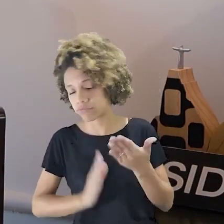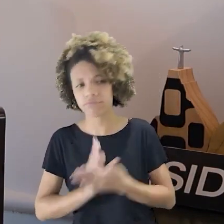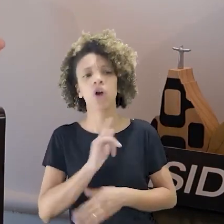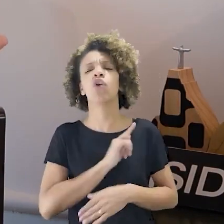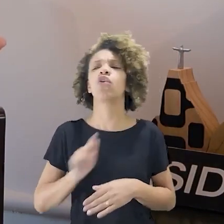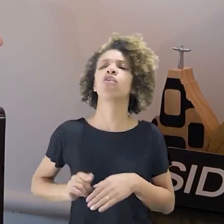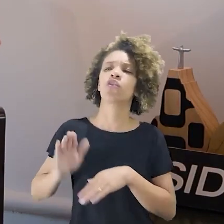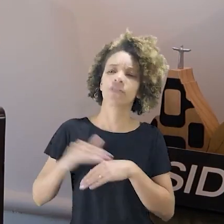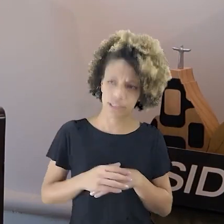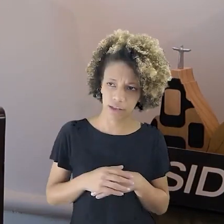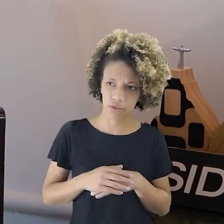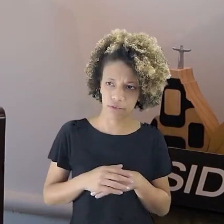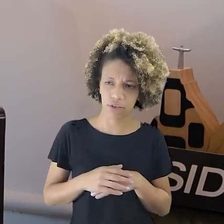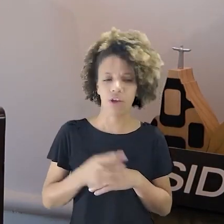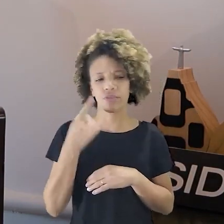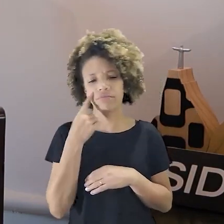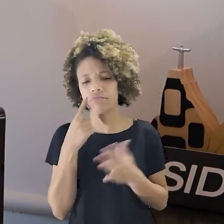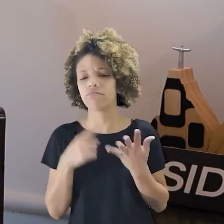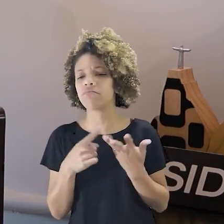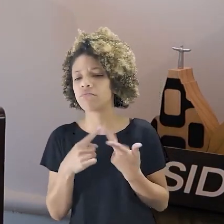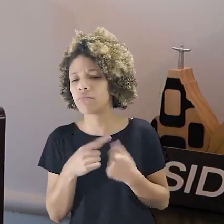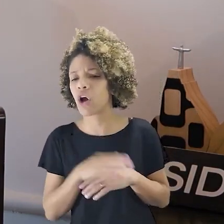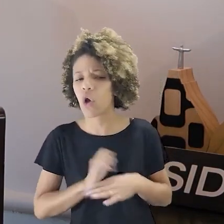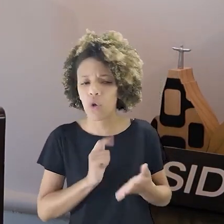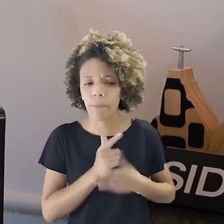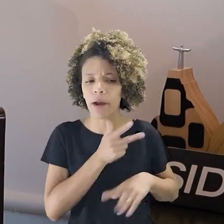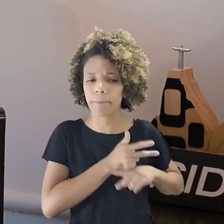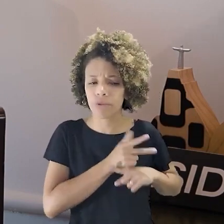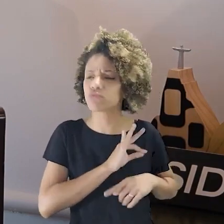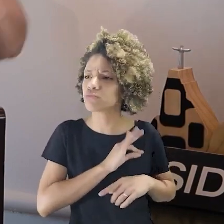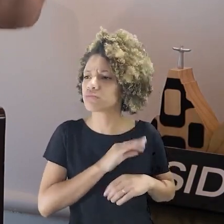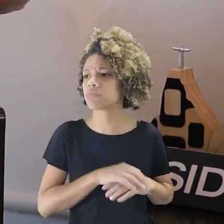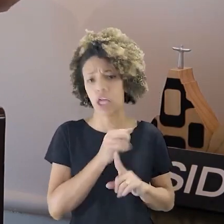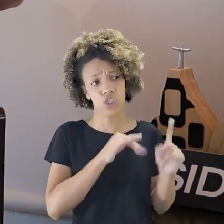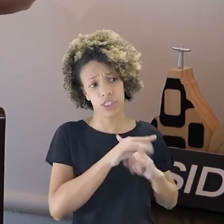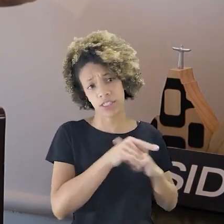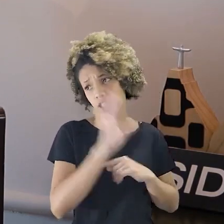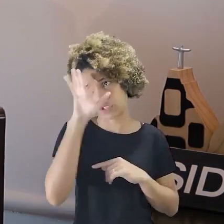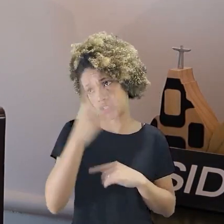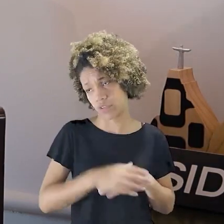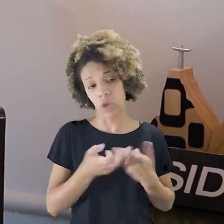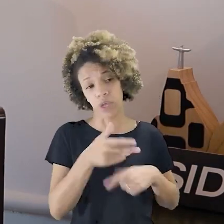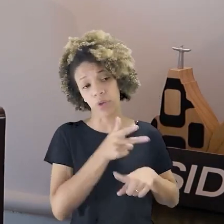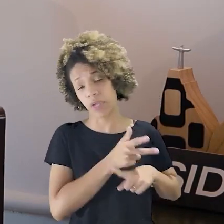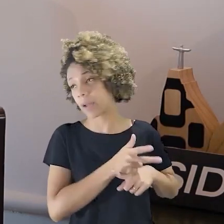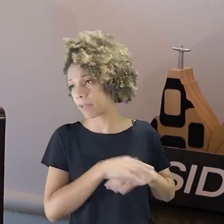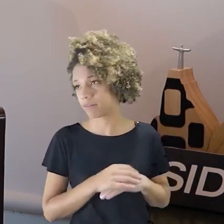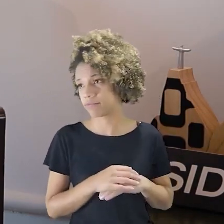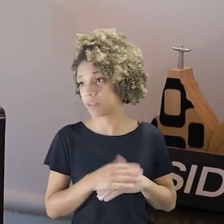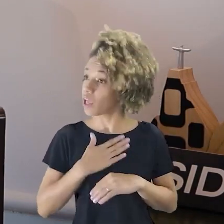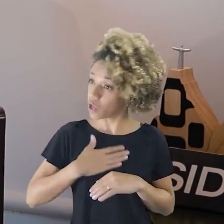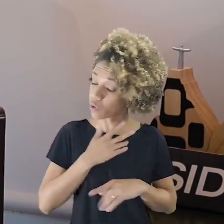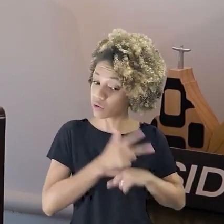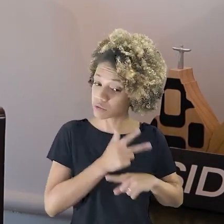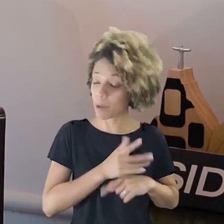fala, governador, tua plataforma de governo, o senhor vai comprar câmeras para os policiais? A sociedade vai lá e decide, eu quero câmera. Eu